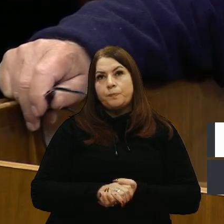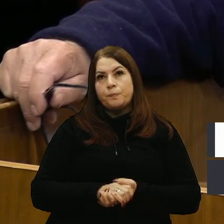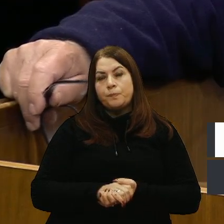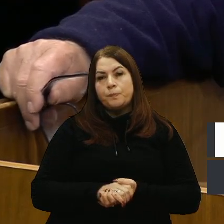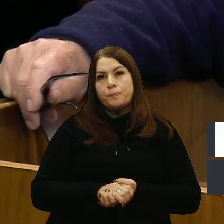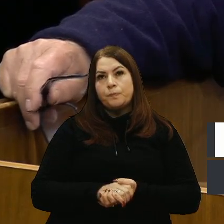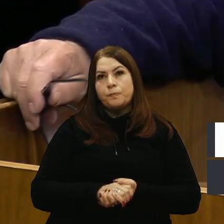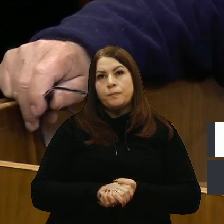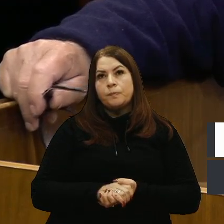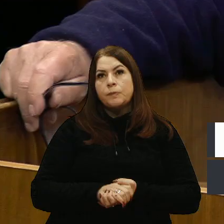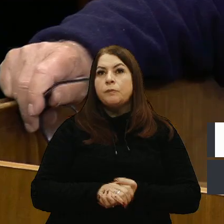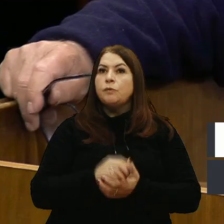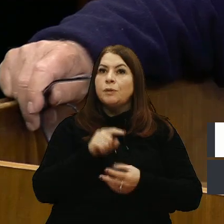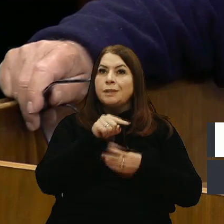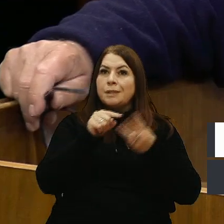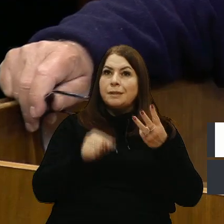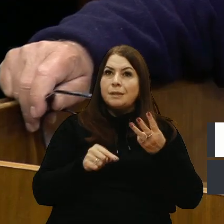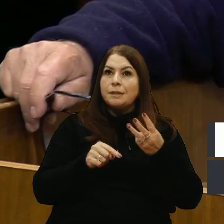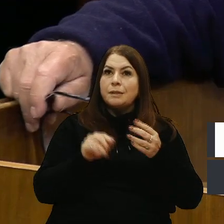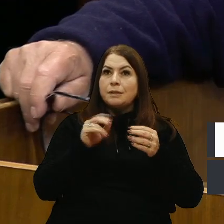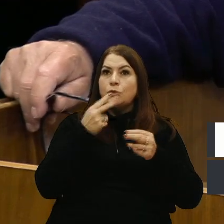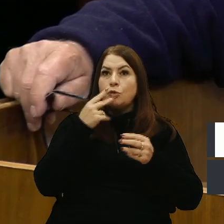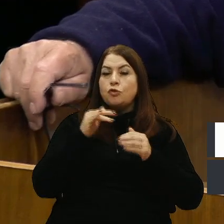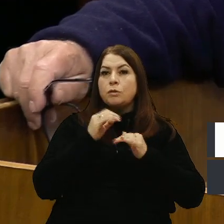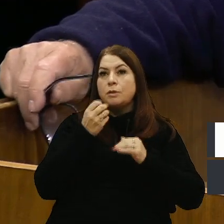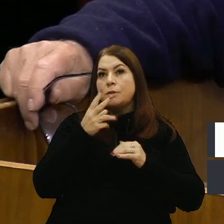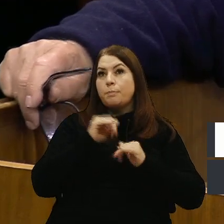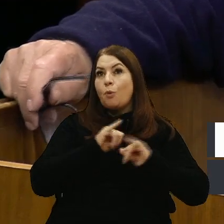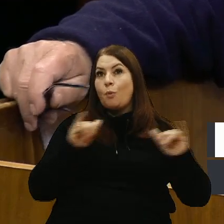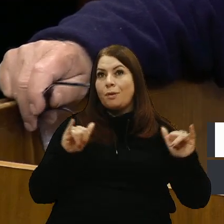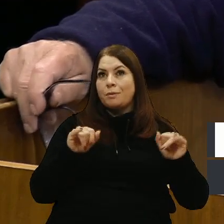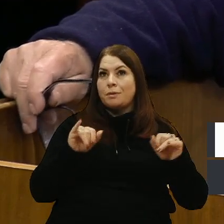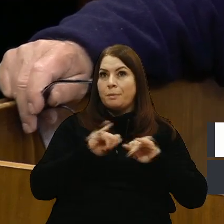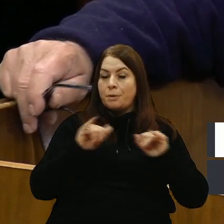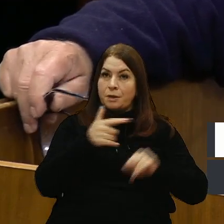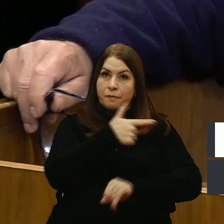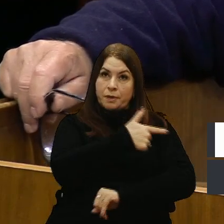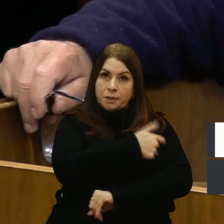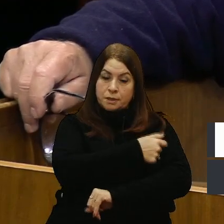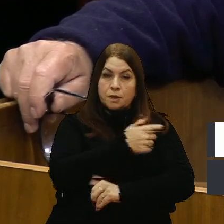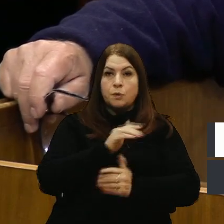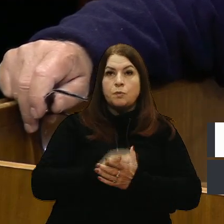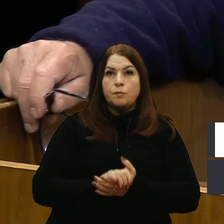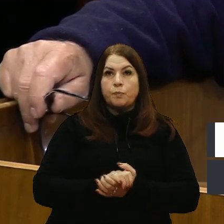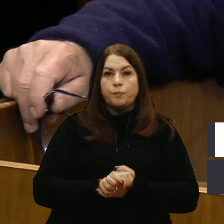Então, foram 3 notícias boas ontem. A campanha da vacinação,